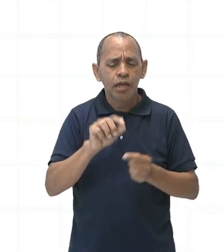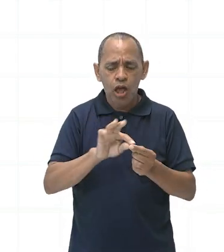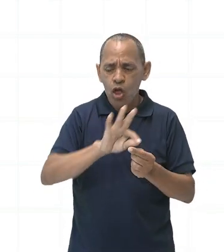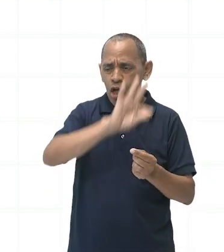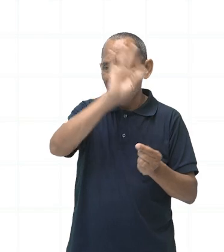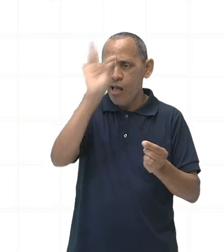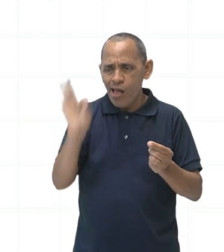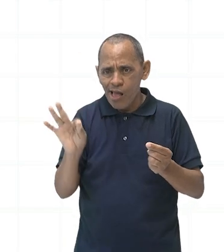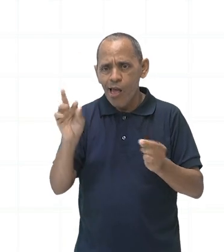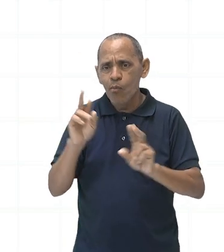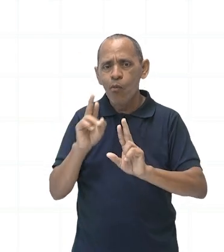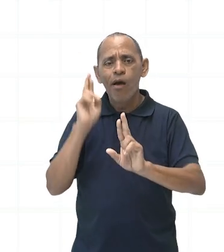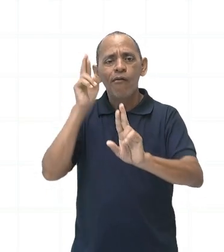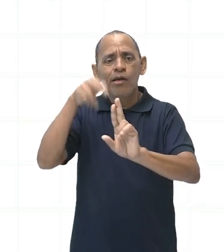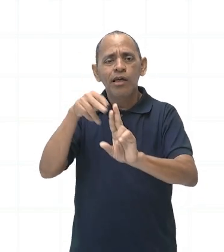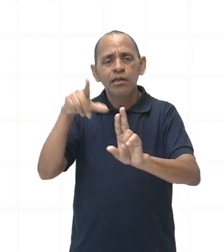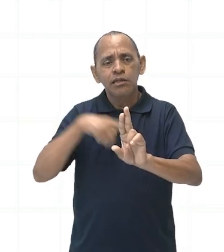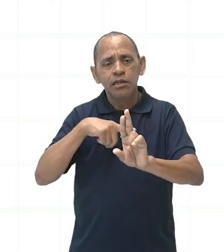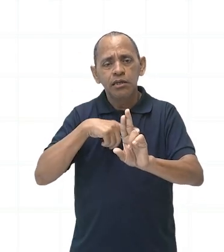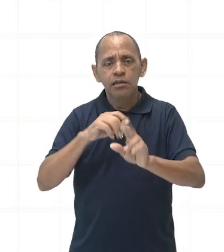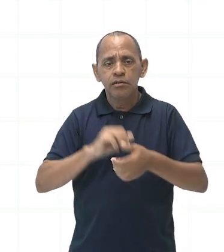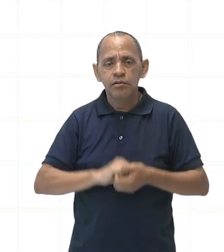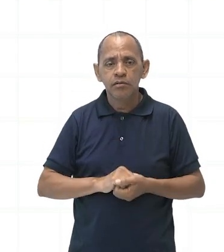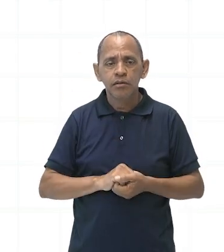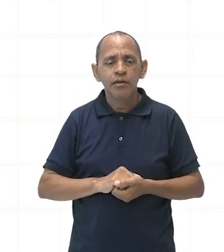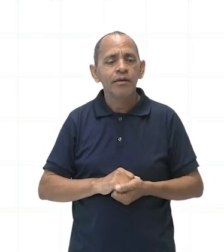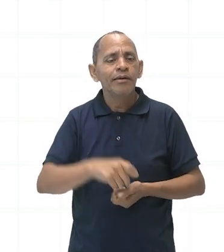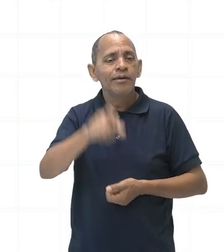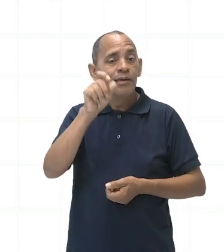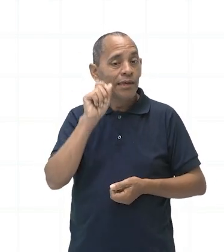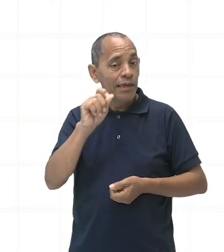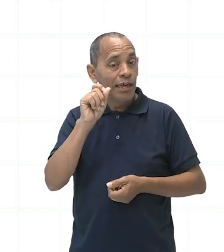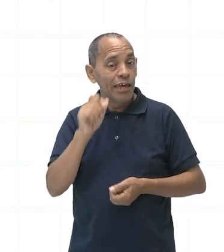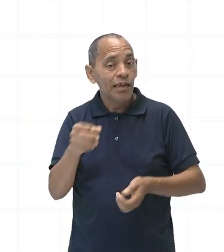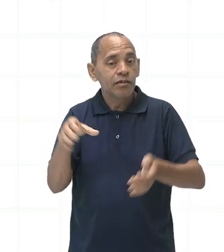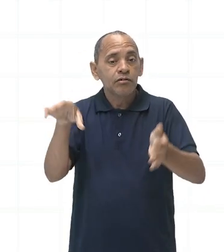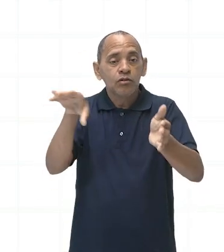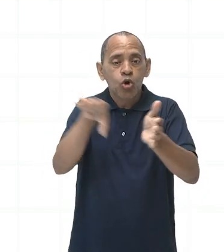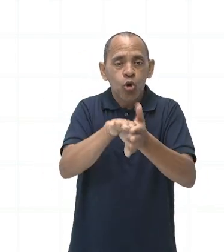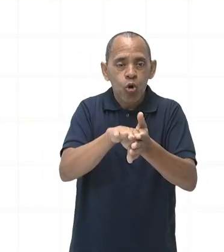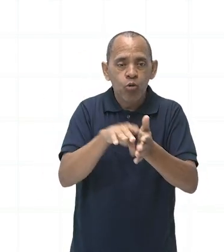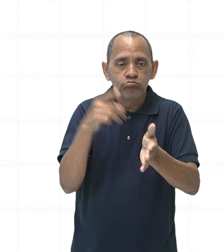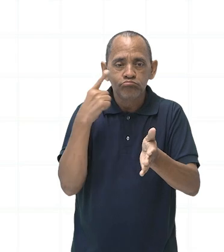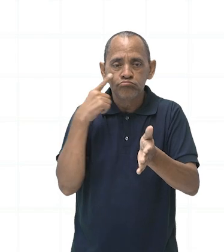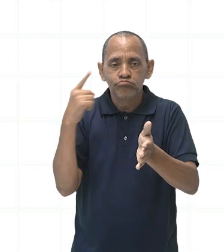refere, certo? Então, quem chegou? Observem que a